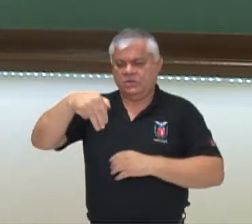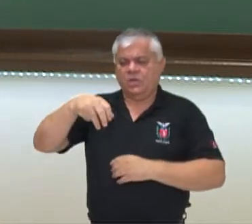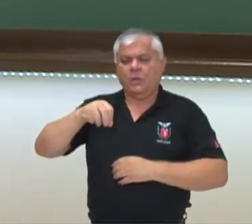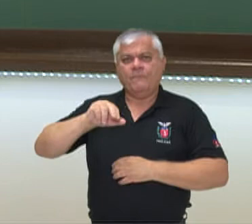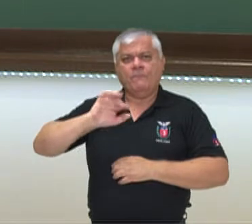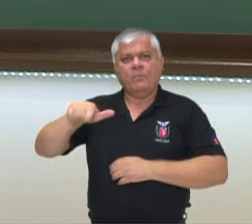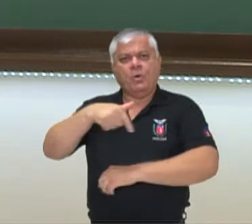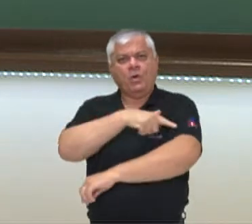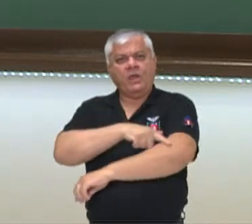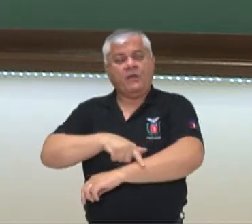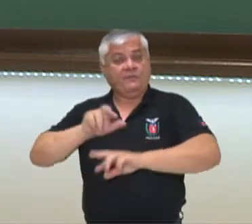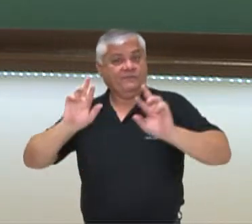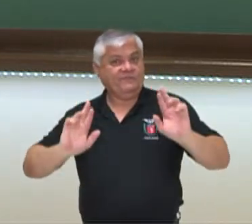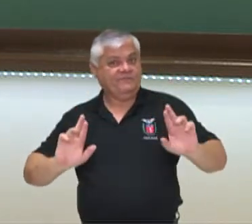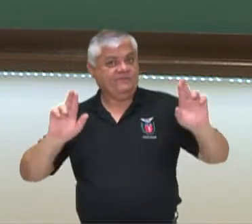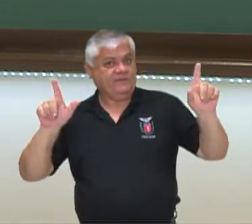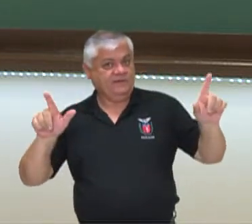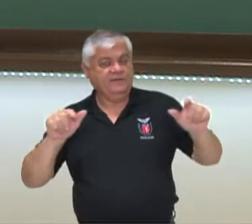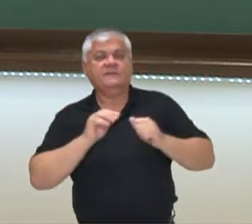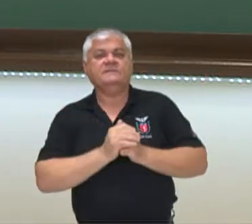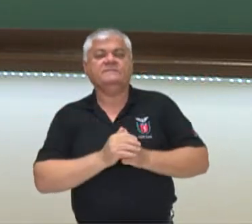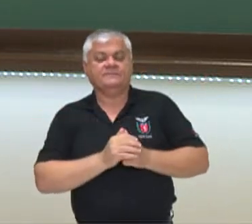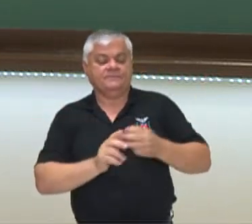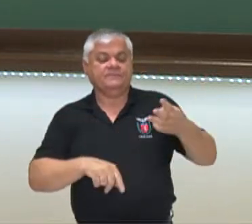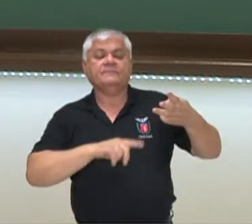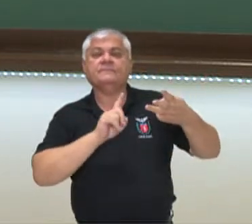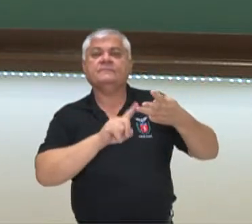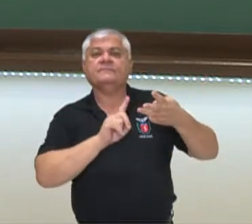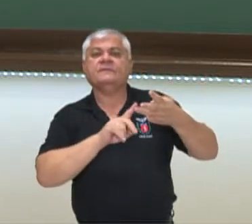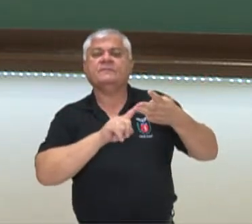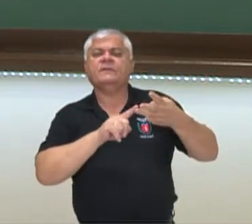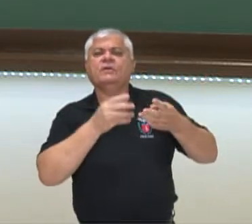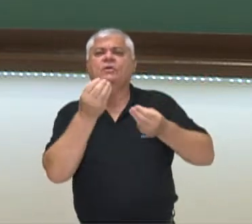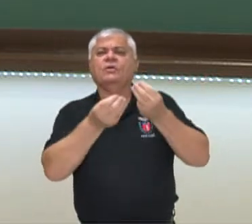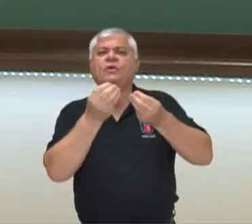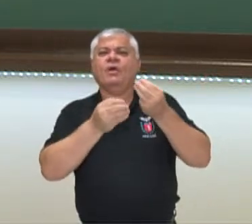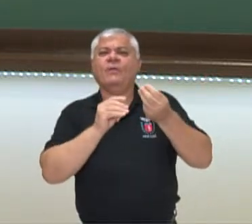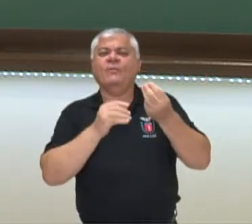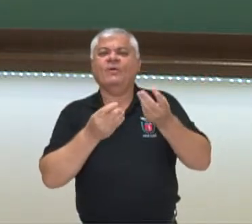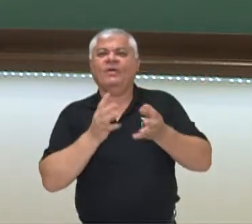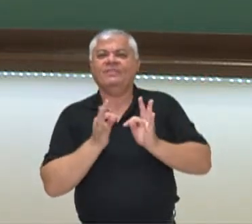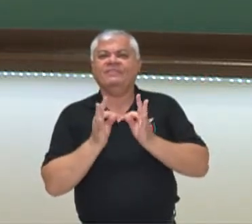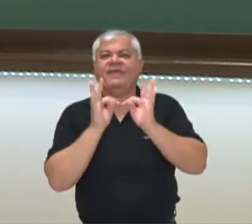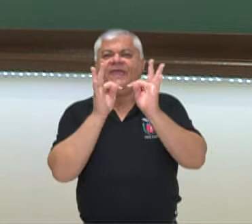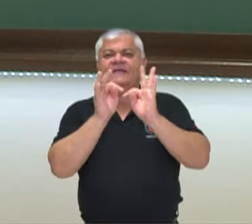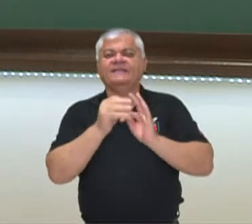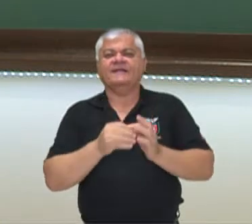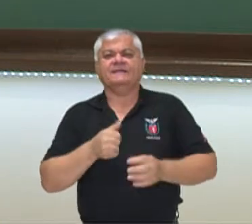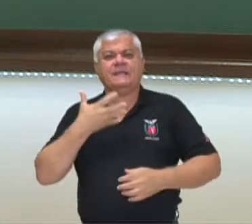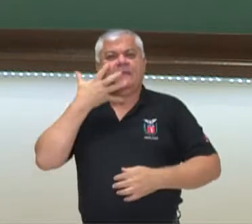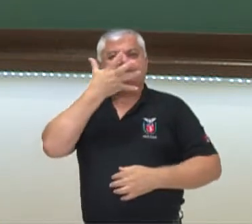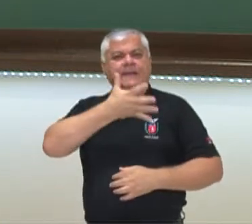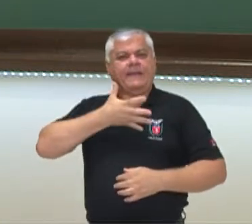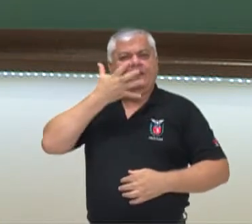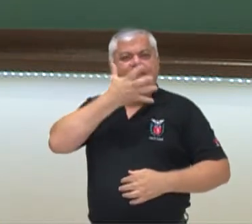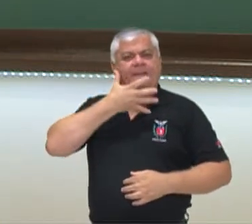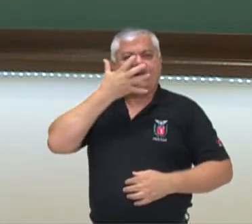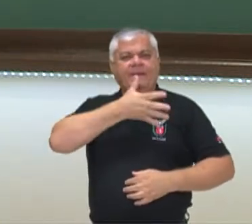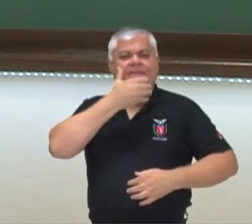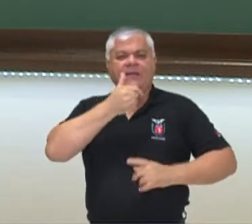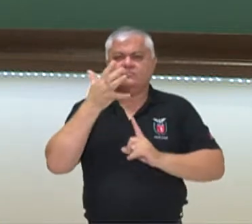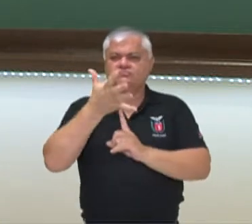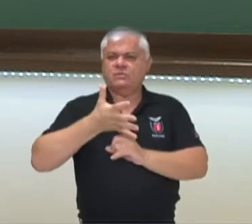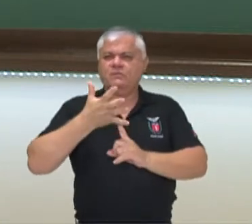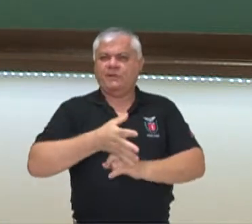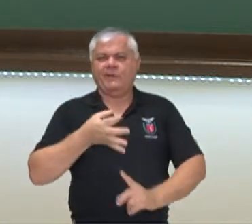são diferentes. E conhecer técnicas da oratória, a arte de falar bem em público, a arte de ser